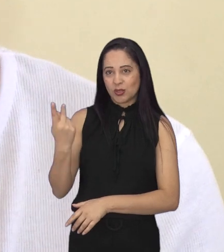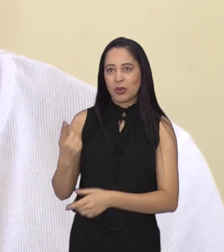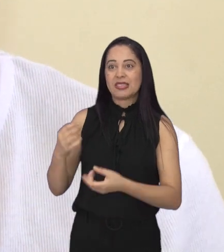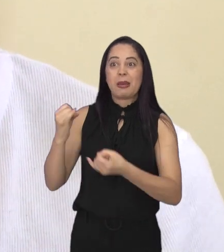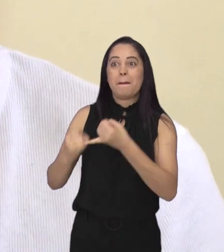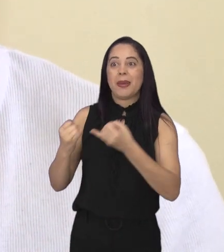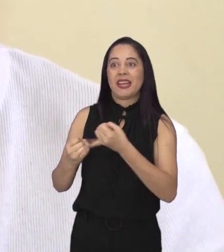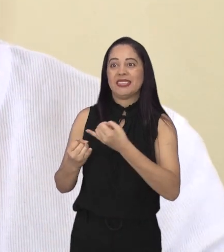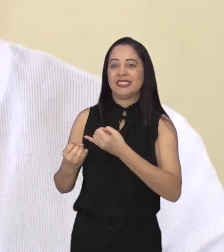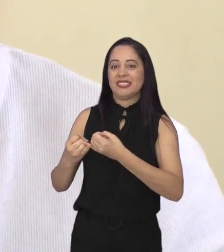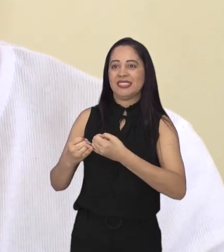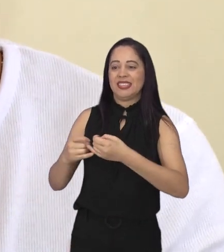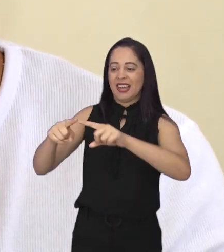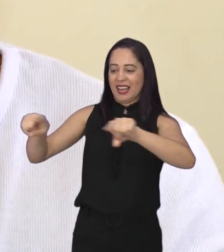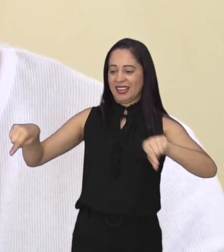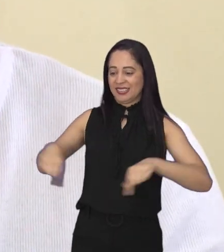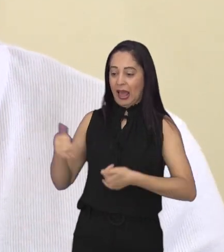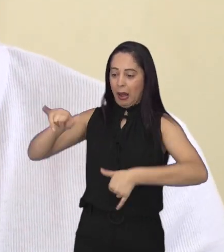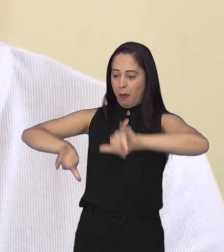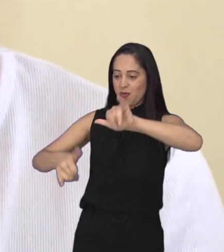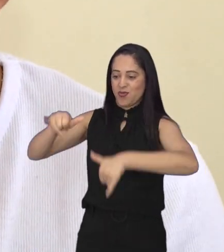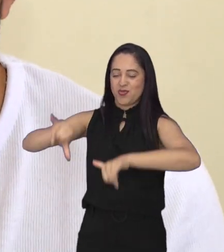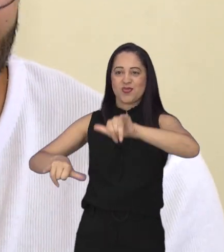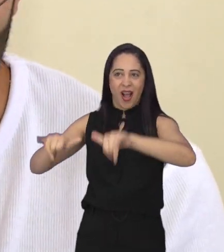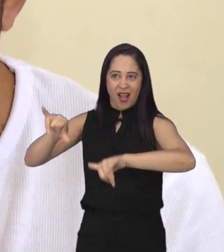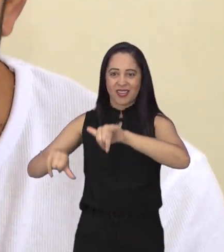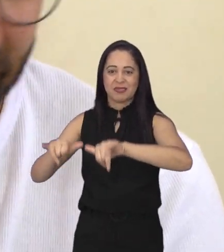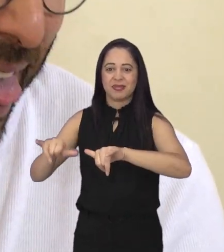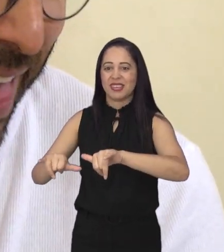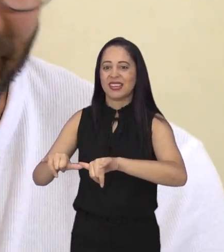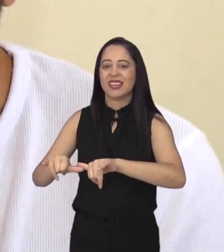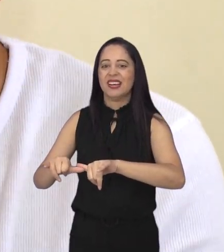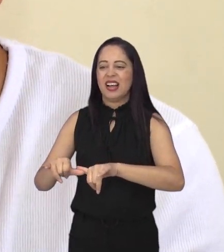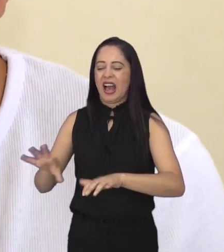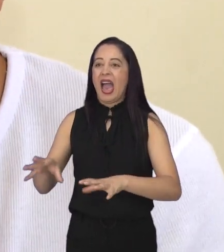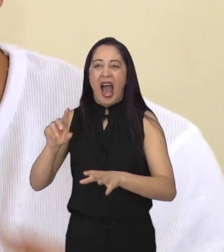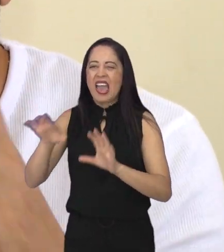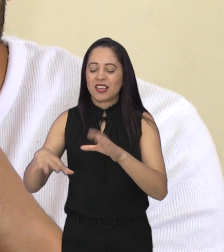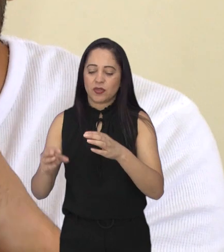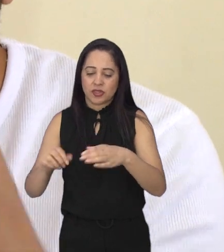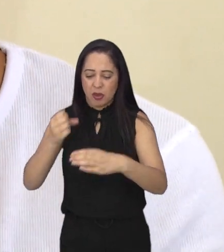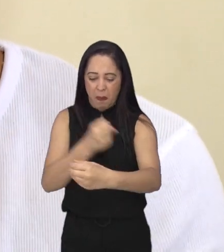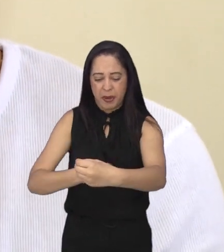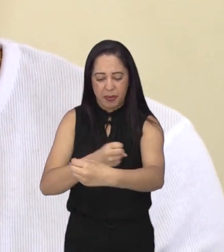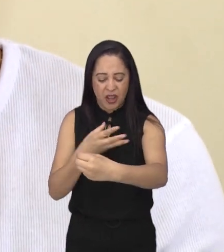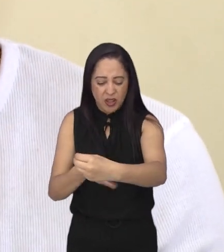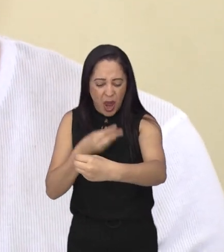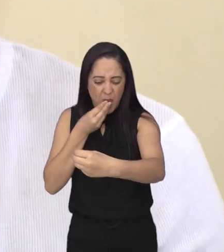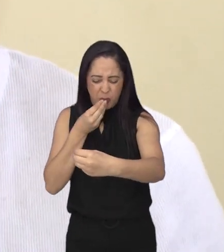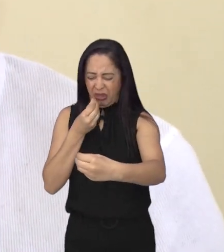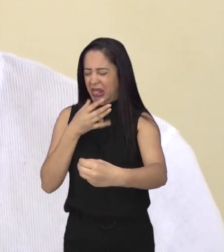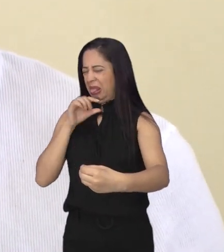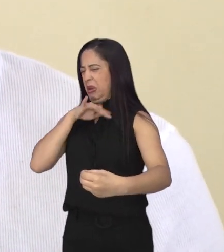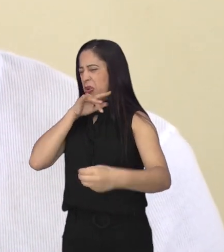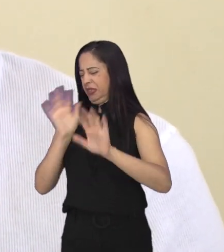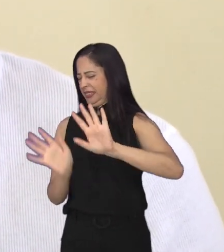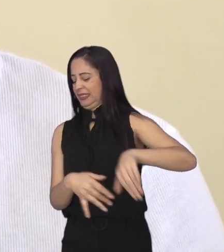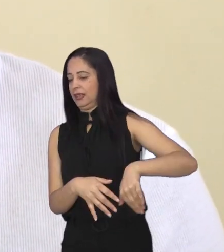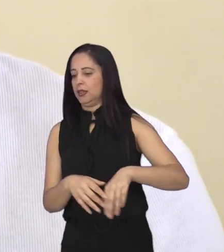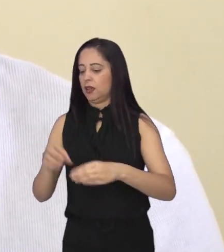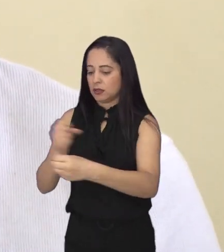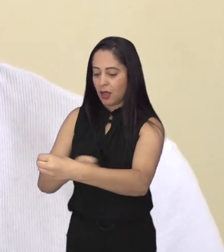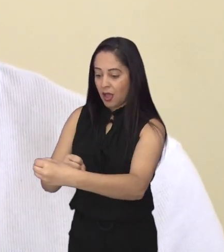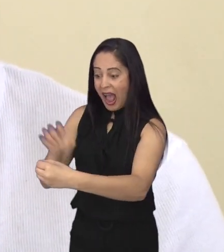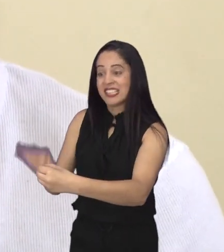nossa cozinha. A gente começou a testar vários sabores, uns a gente era muito ruim, outros a gente come e fala, nossa, isso aqui dá certo, isso aqui é